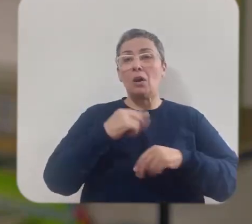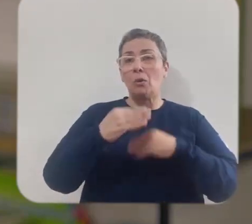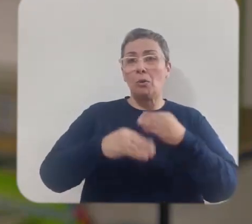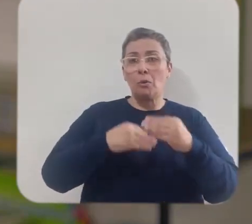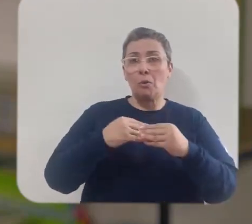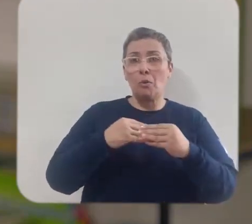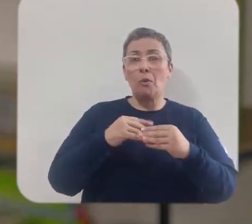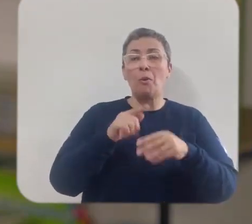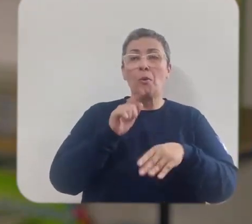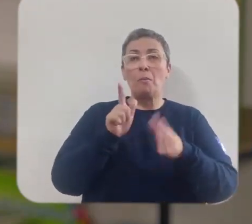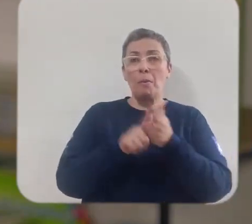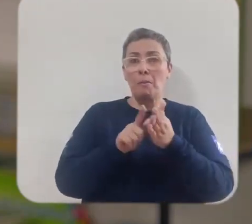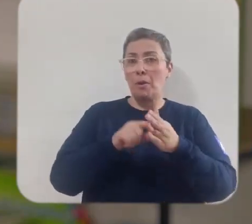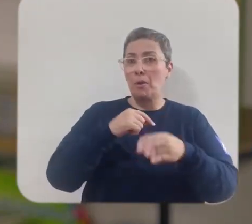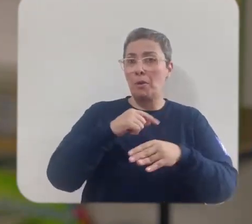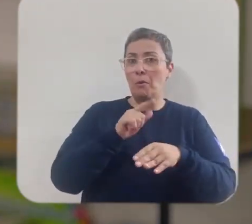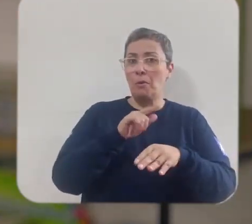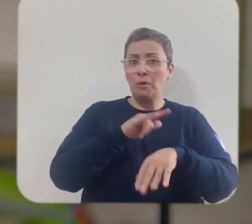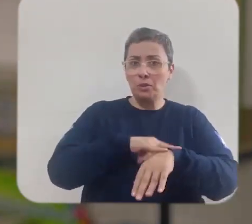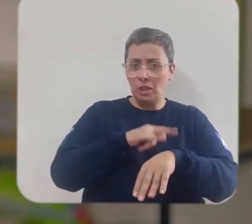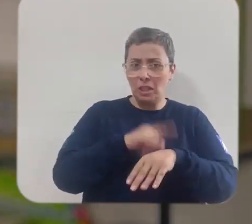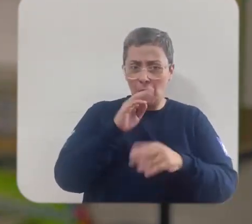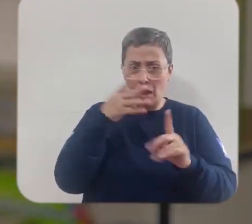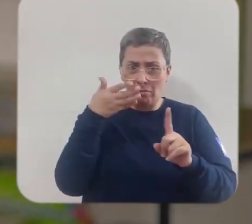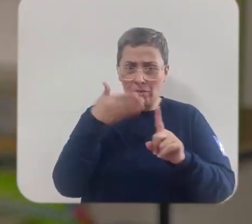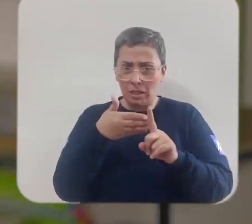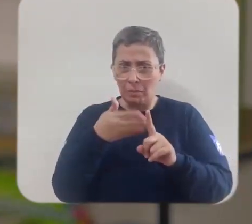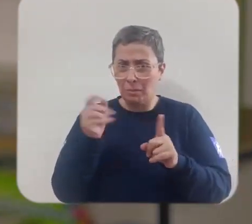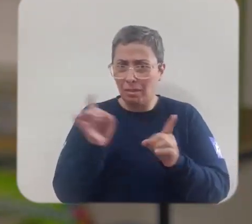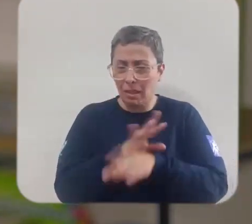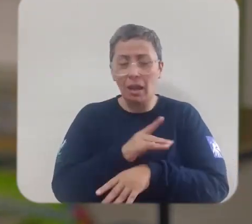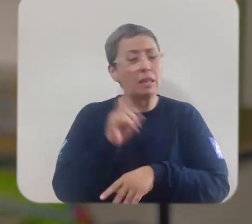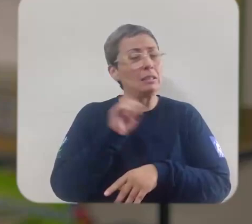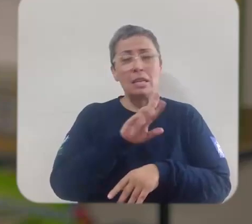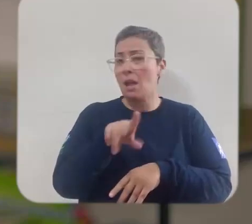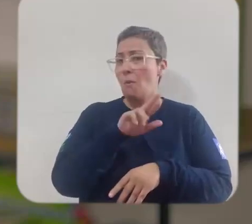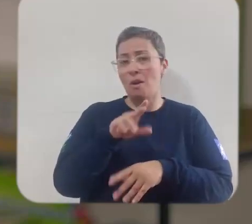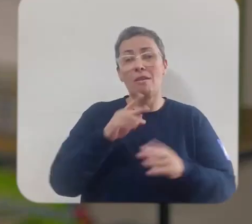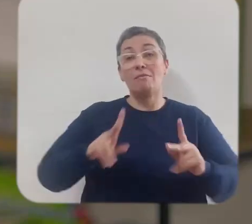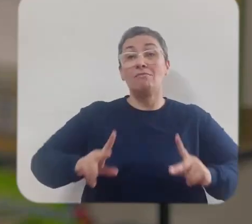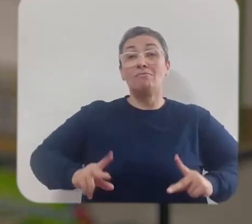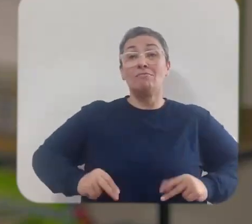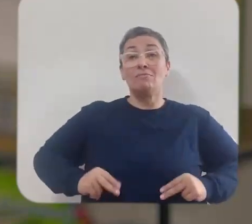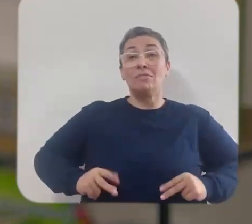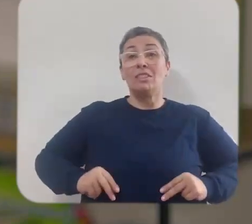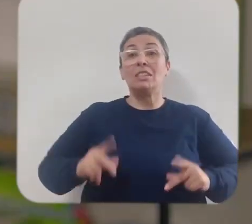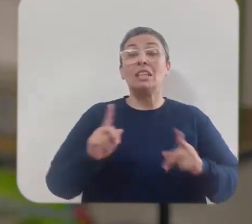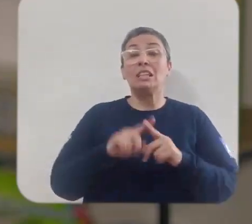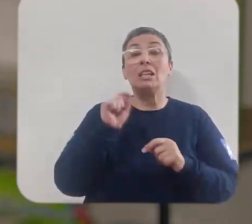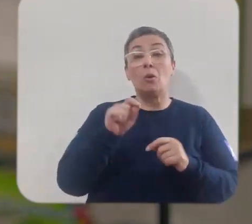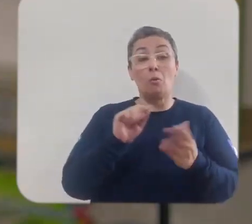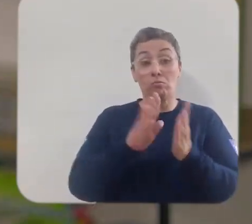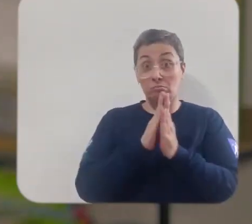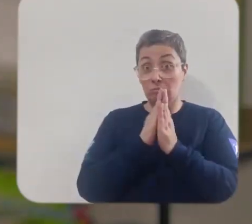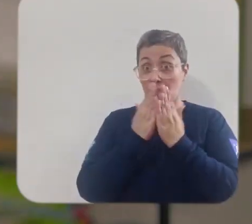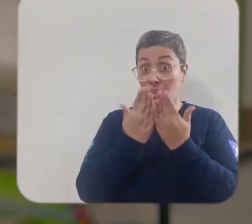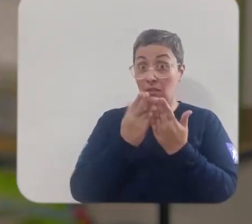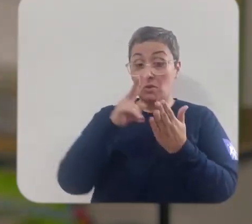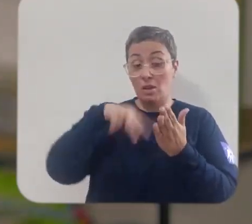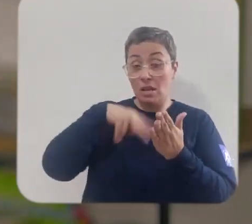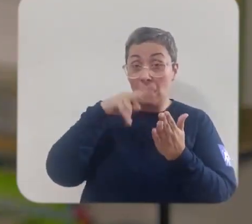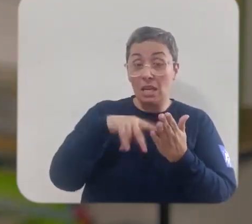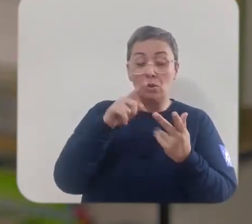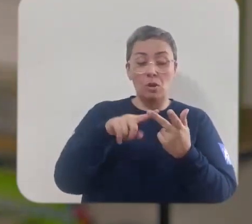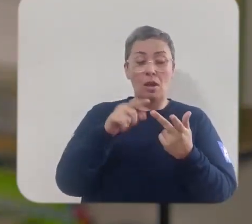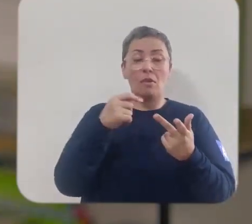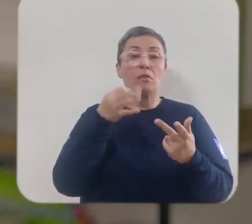rolo de papel higiênico contempla como objeto de referência? Não, é a fralda. Então ele tem um livro, que é a